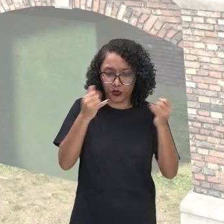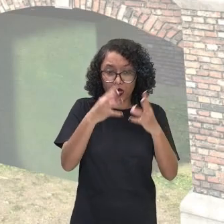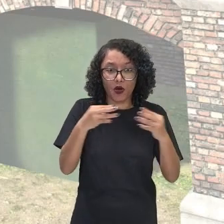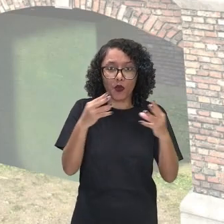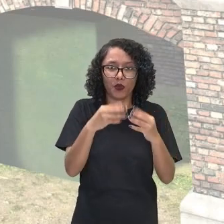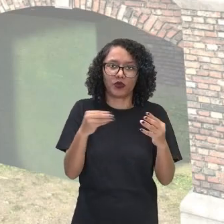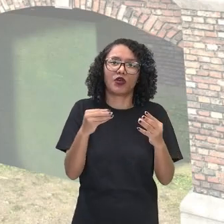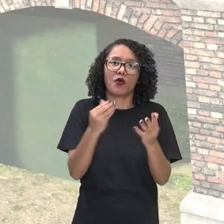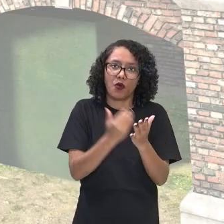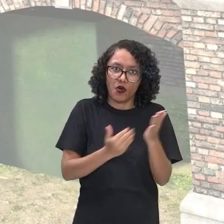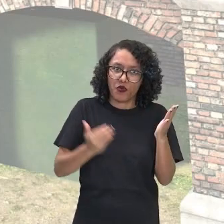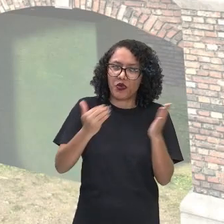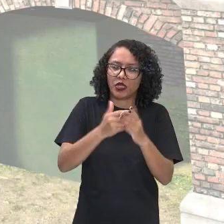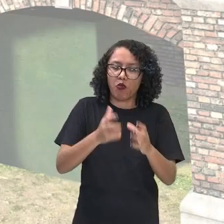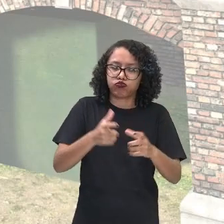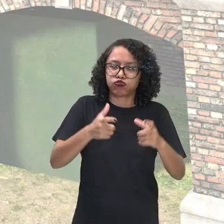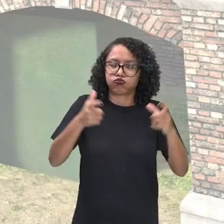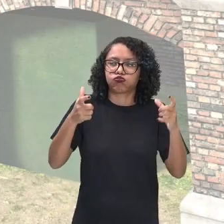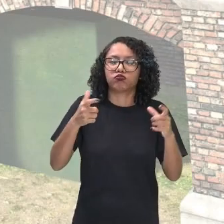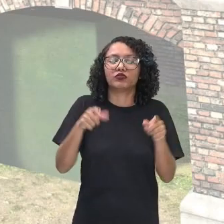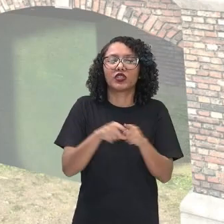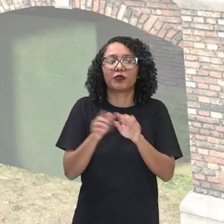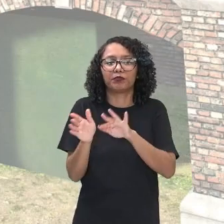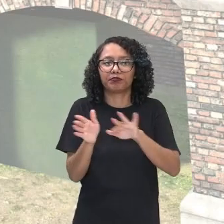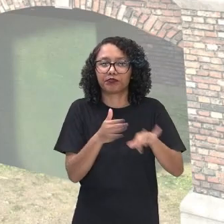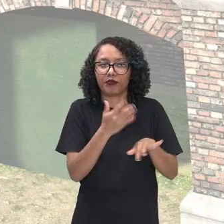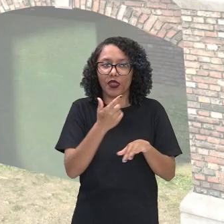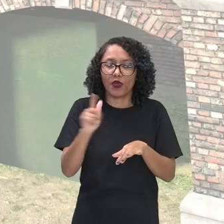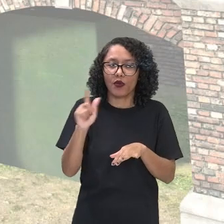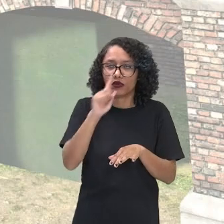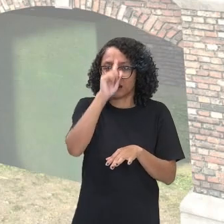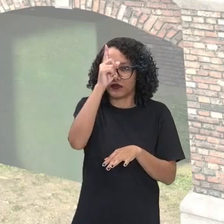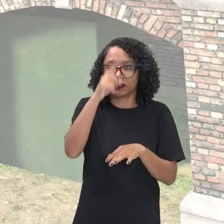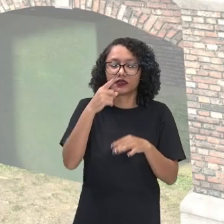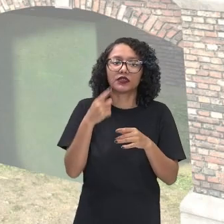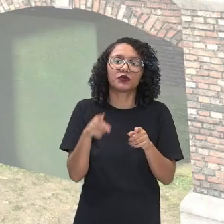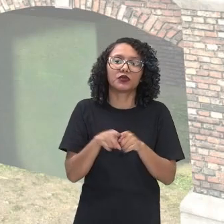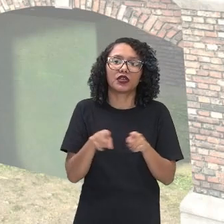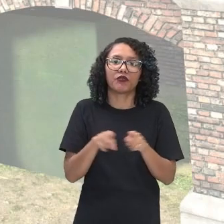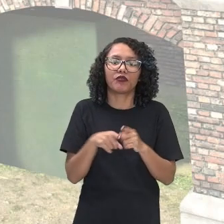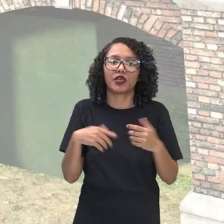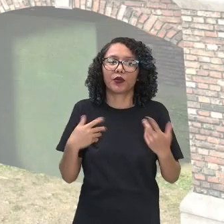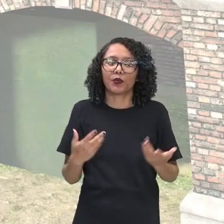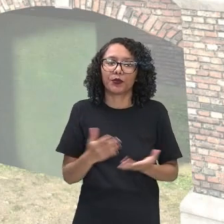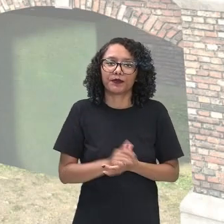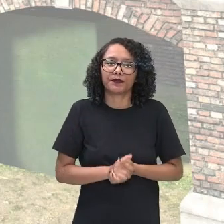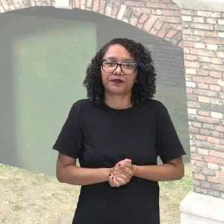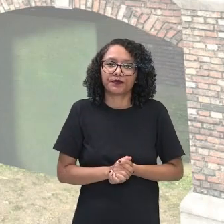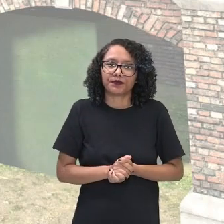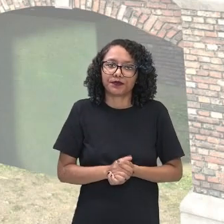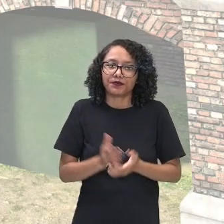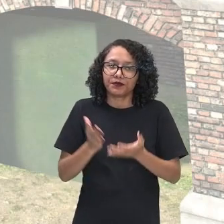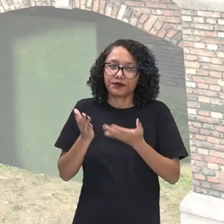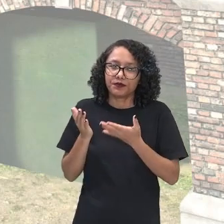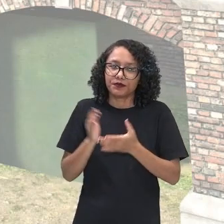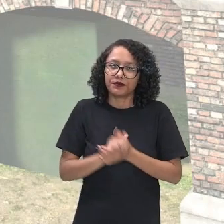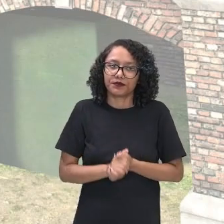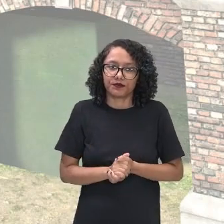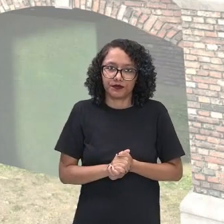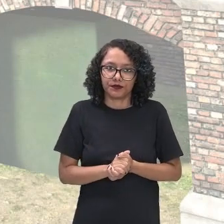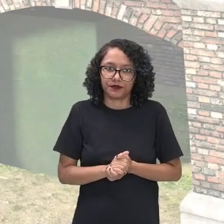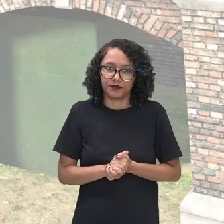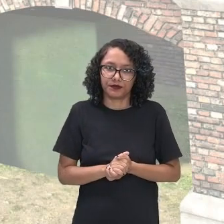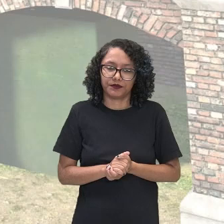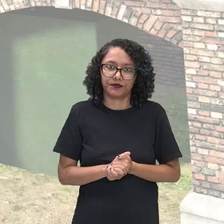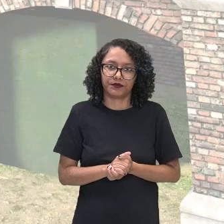algodão. Outra invenção muito importante desse período, a gente vai observar agora, é o Walter